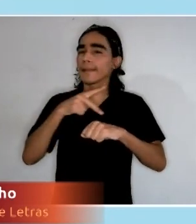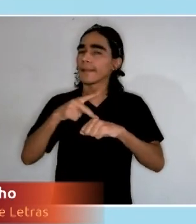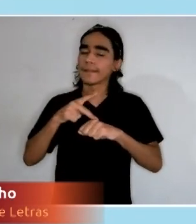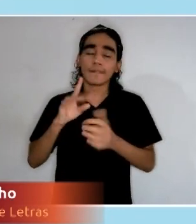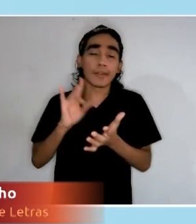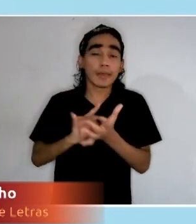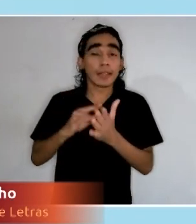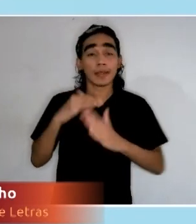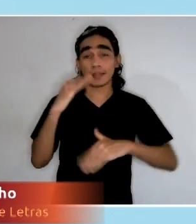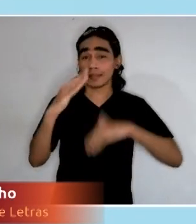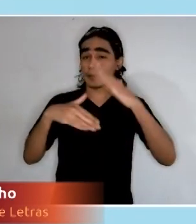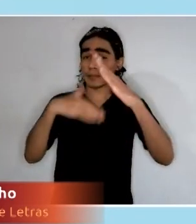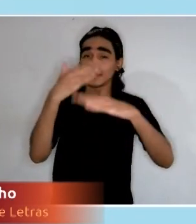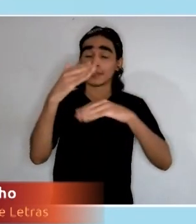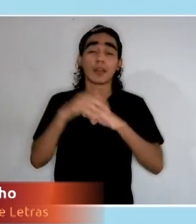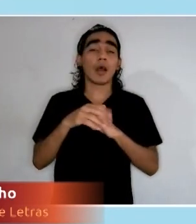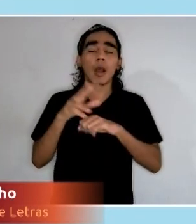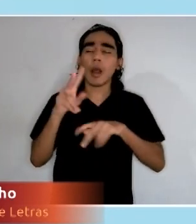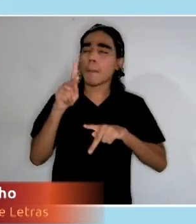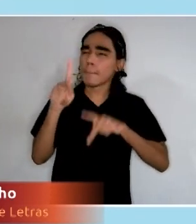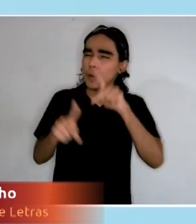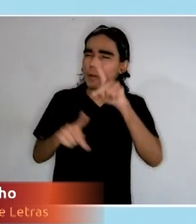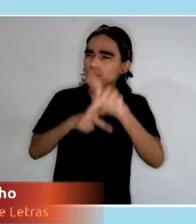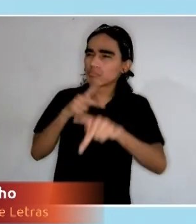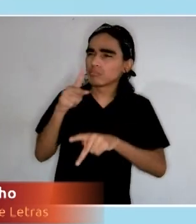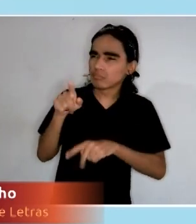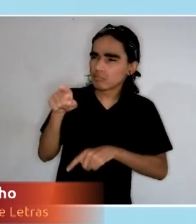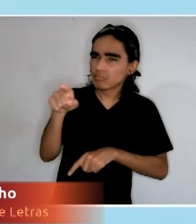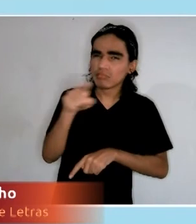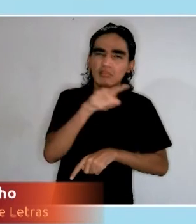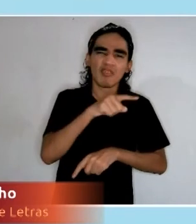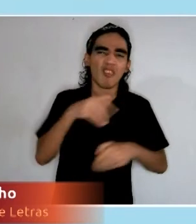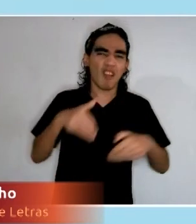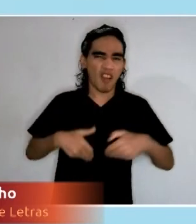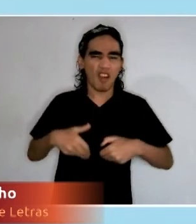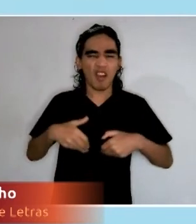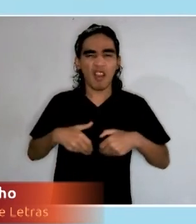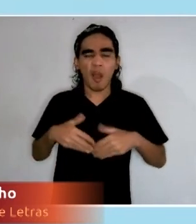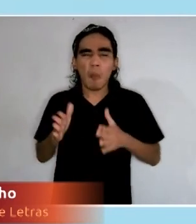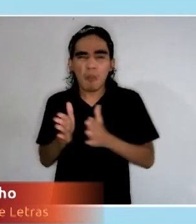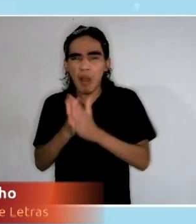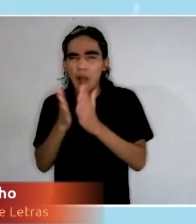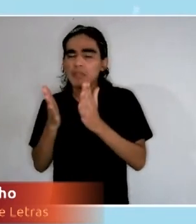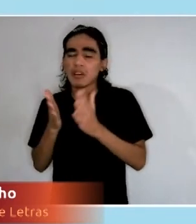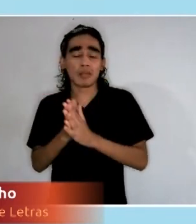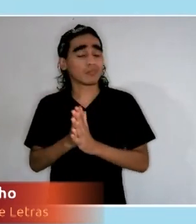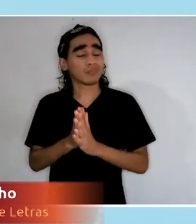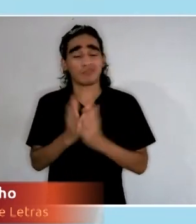desenvolvido com pessoas da sua população passando fome ou na extrema pobreza. Isso é inaceitável.